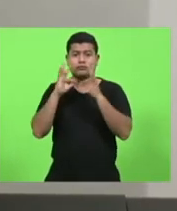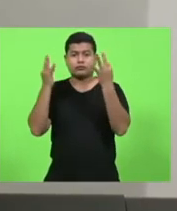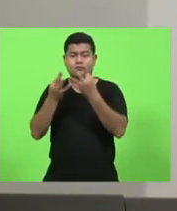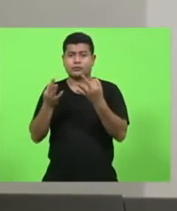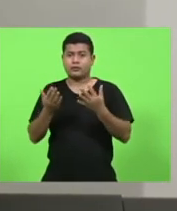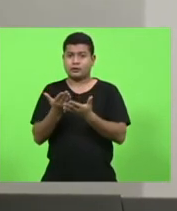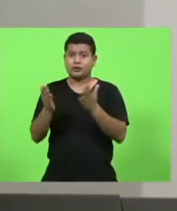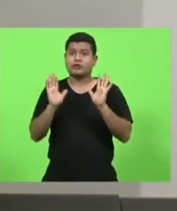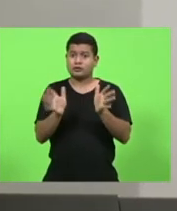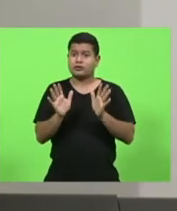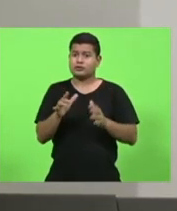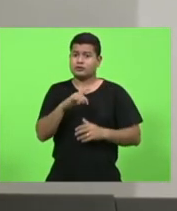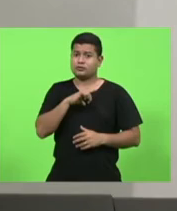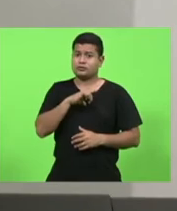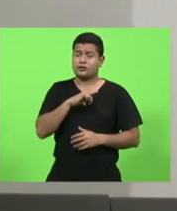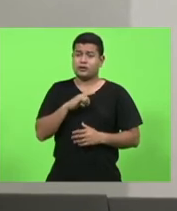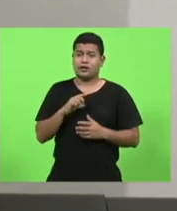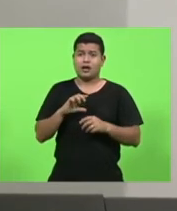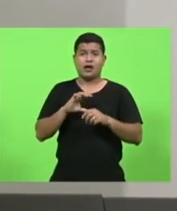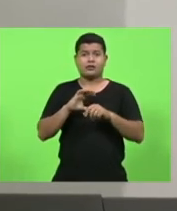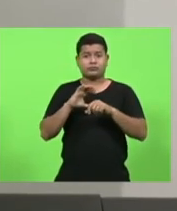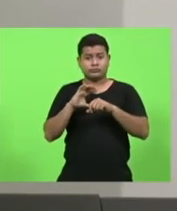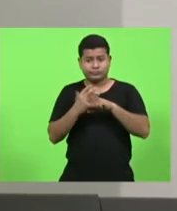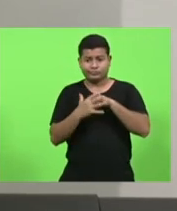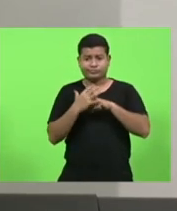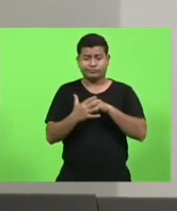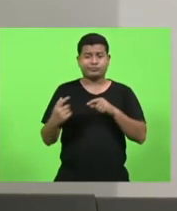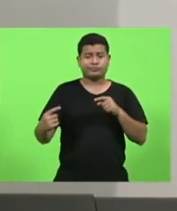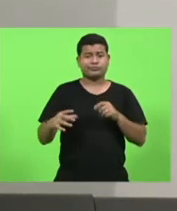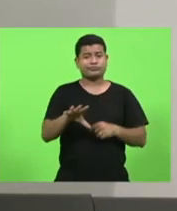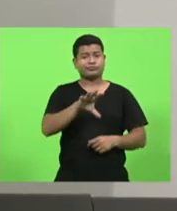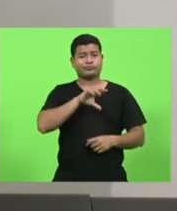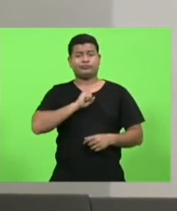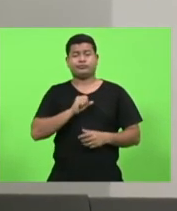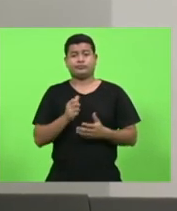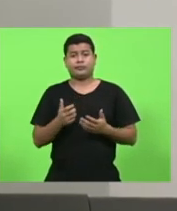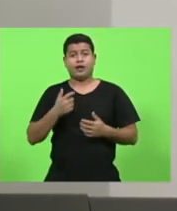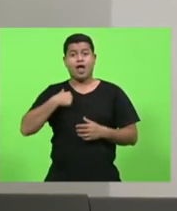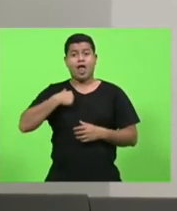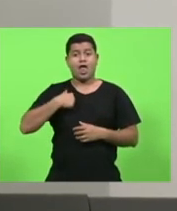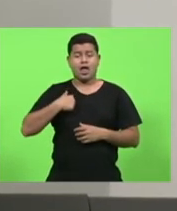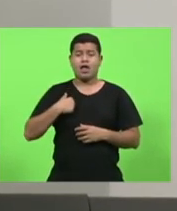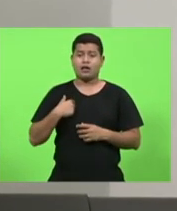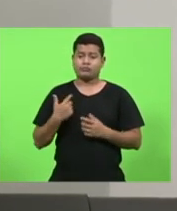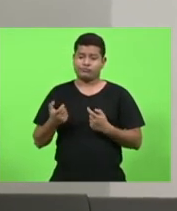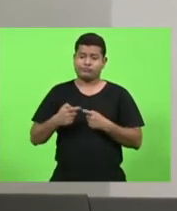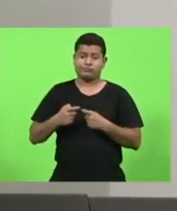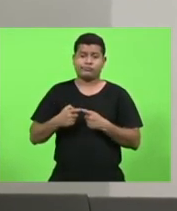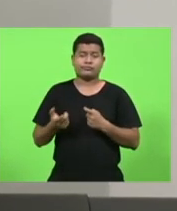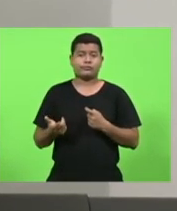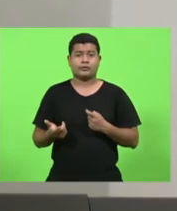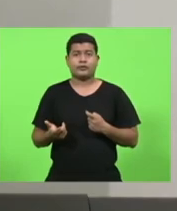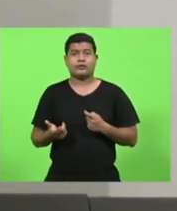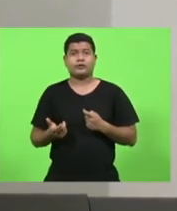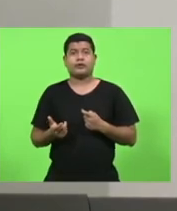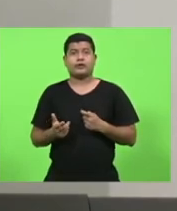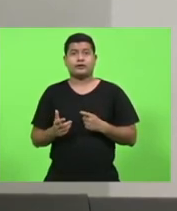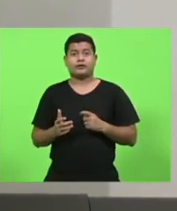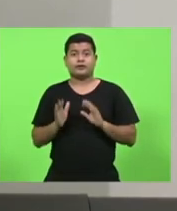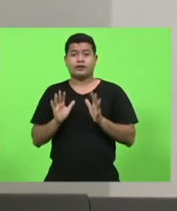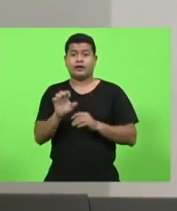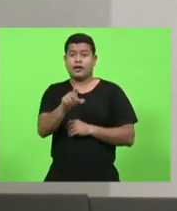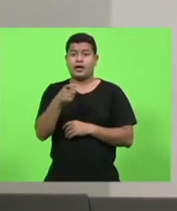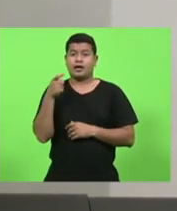já por essa situação. E eu, como médico e já como